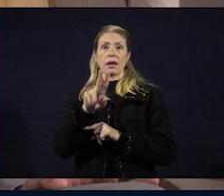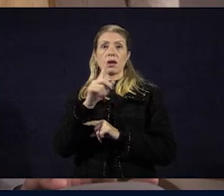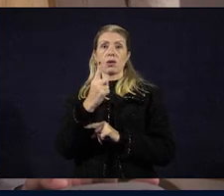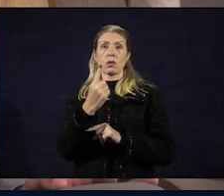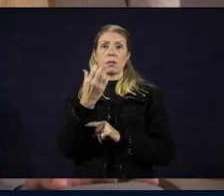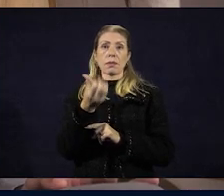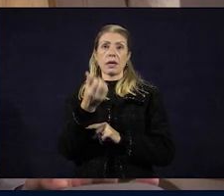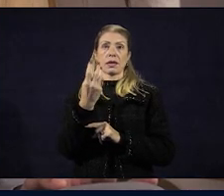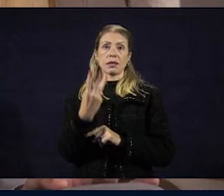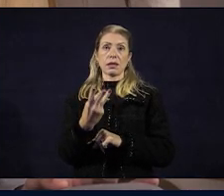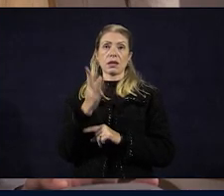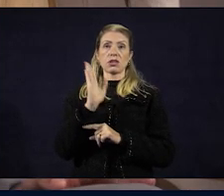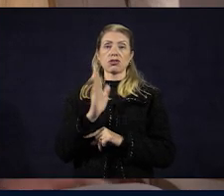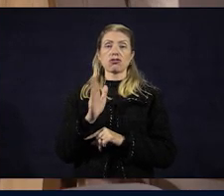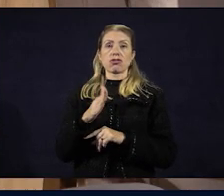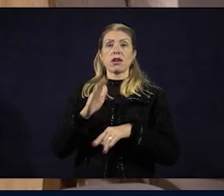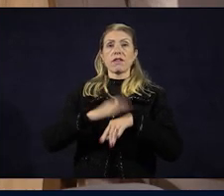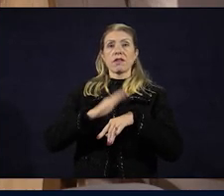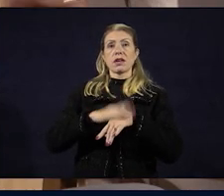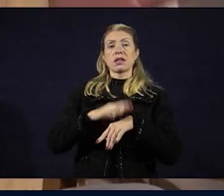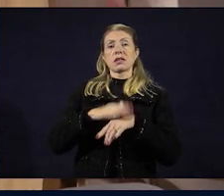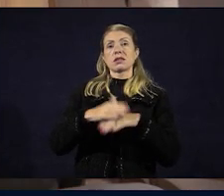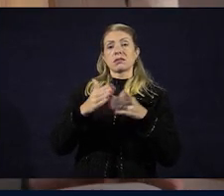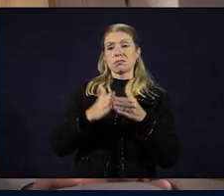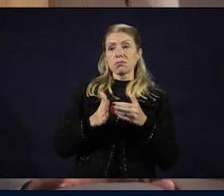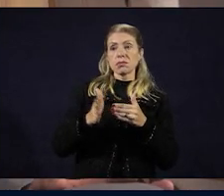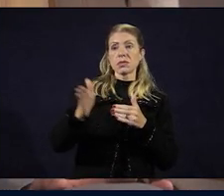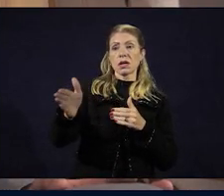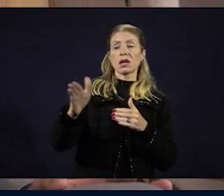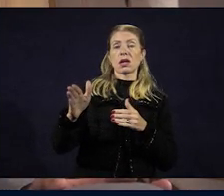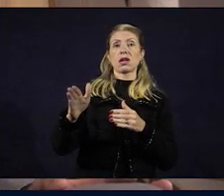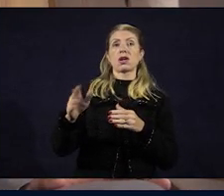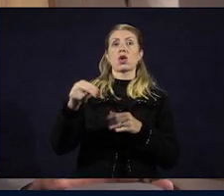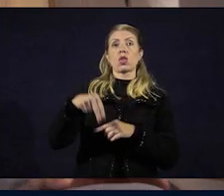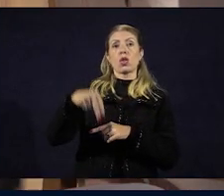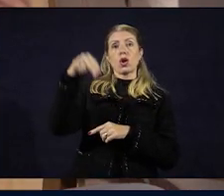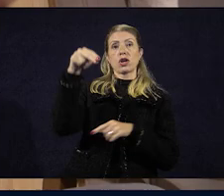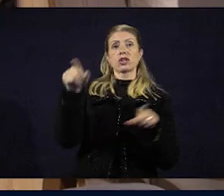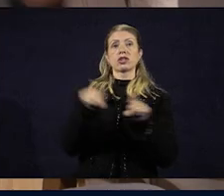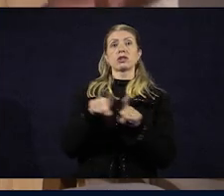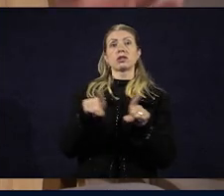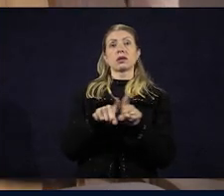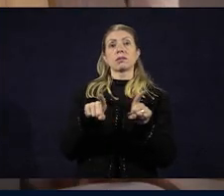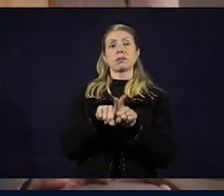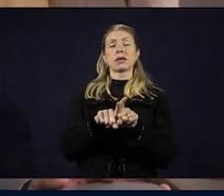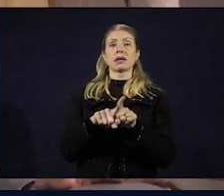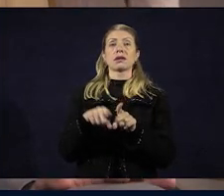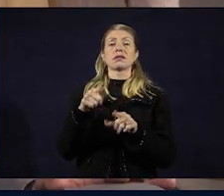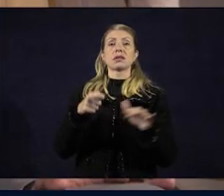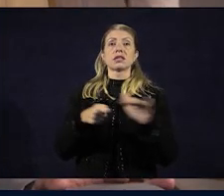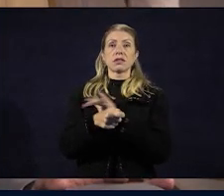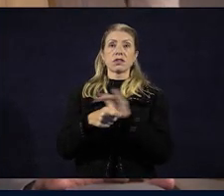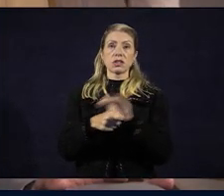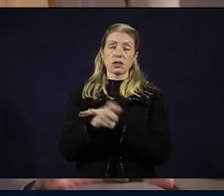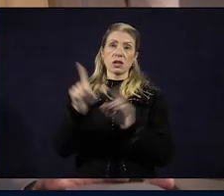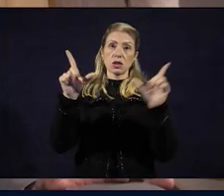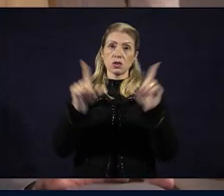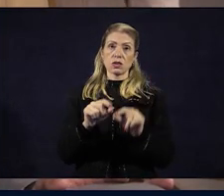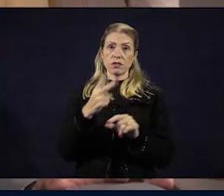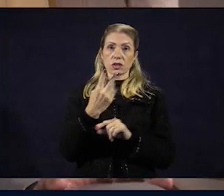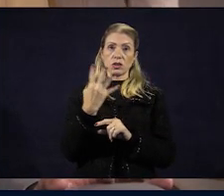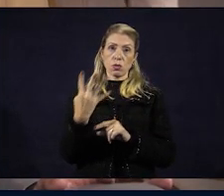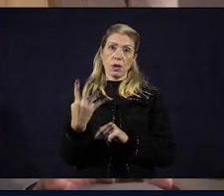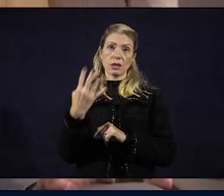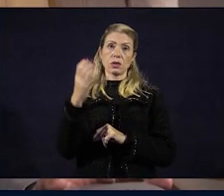então, os 51 quilômetros que faltavam em direção ao Arco Norte, e a gente conseguiu, com apenas esse investimento, reduzir em